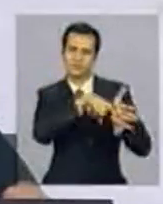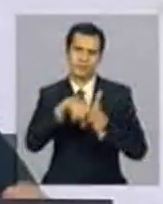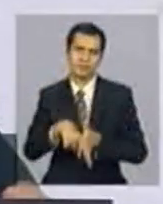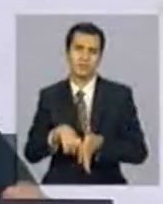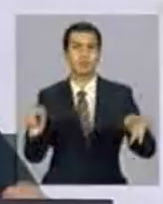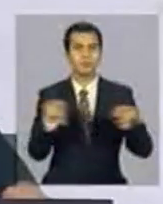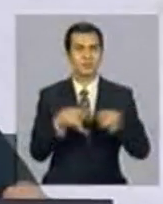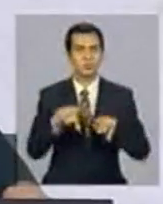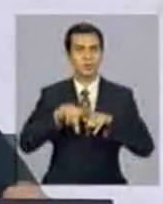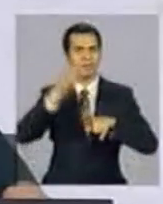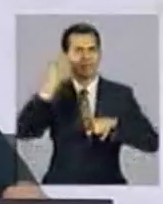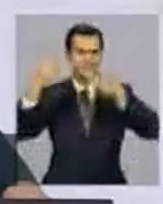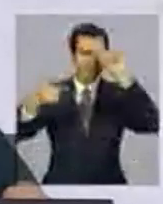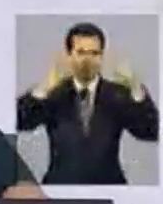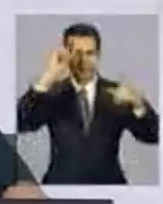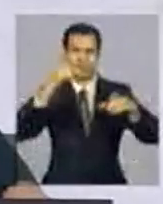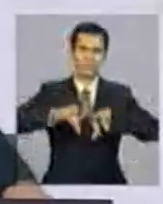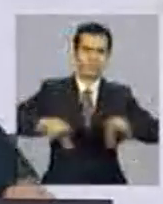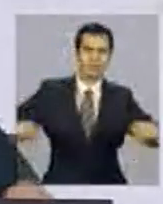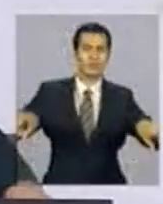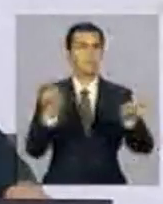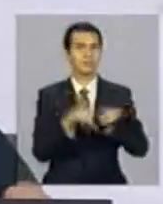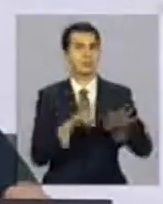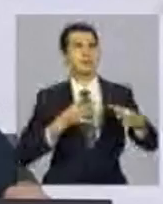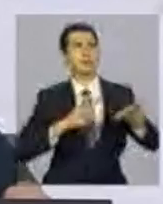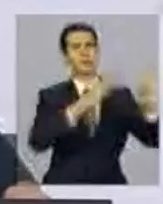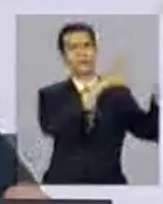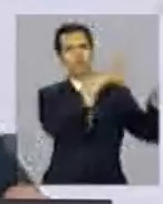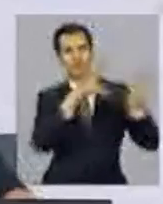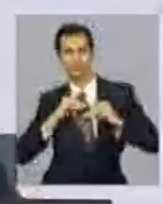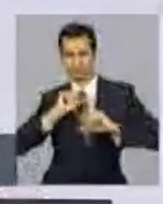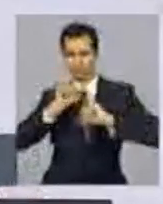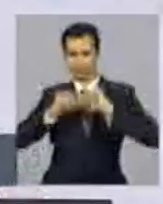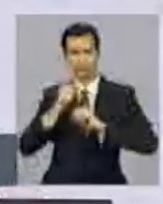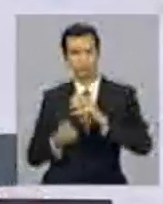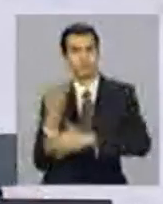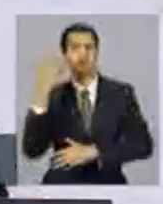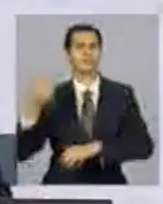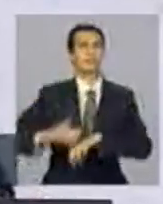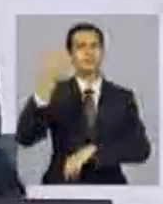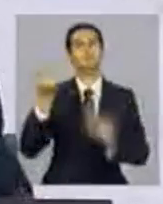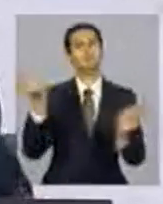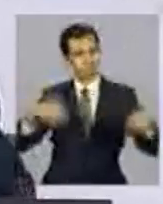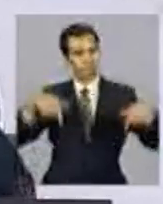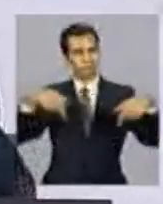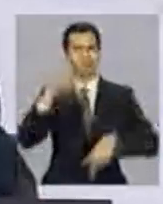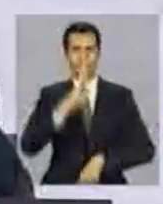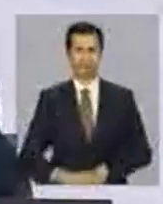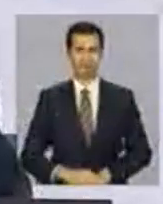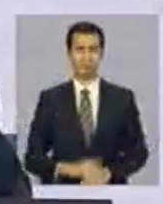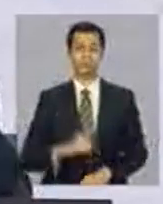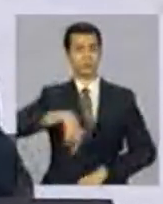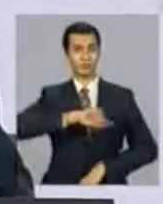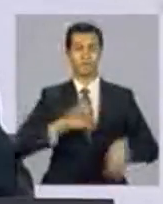inovar e de absorver tecnologia e transformar. Nós queremos que o